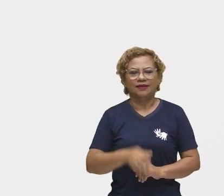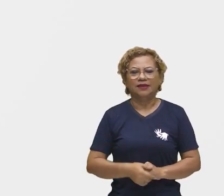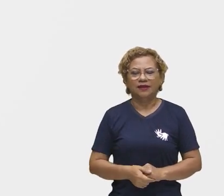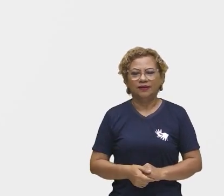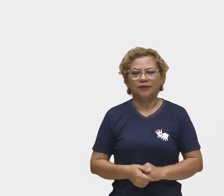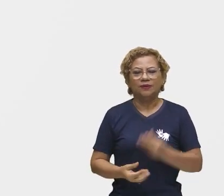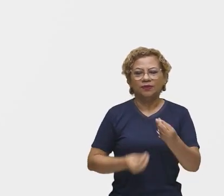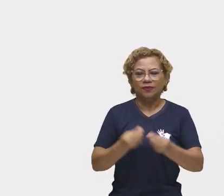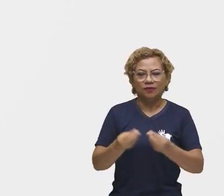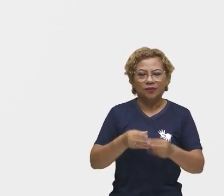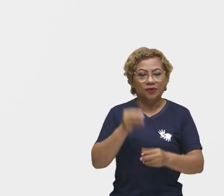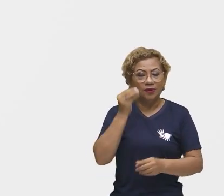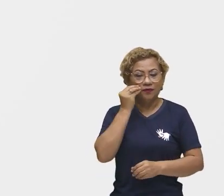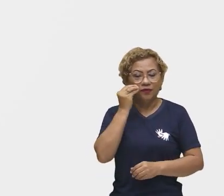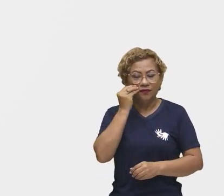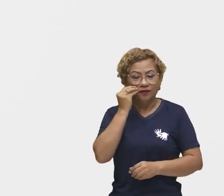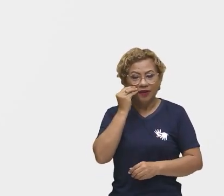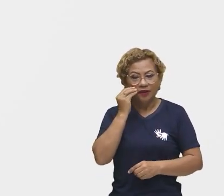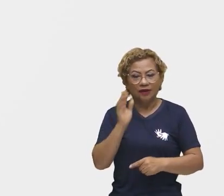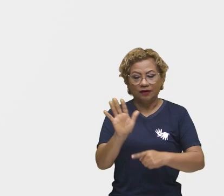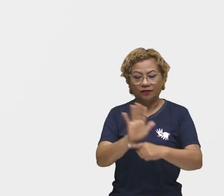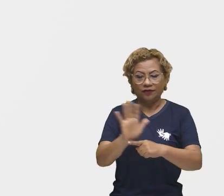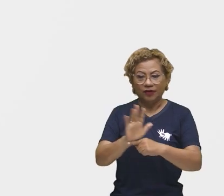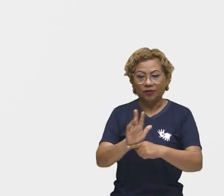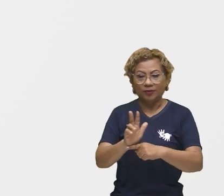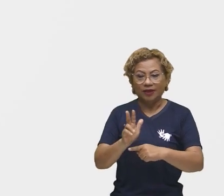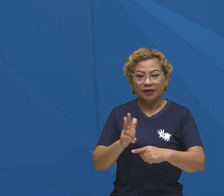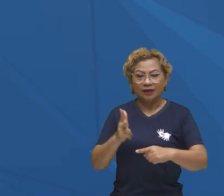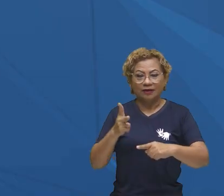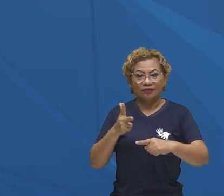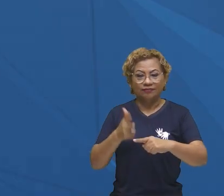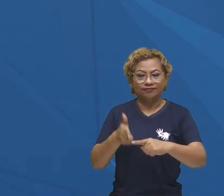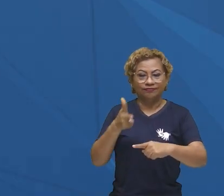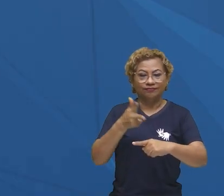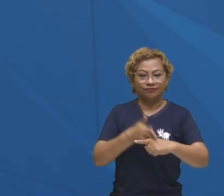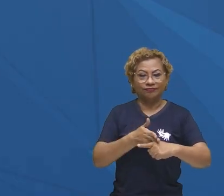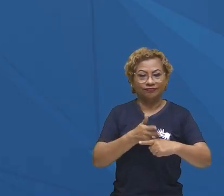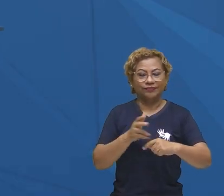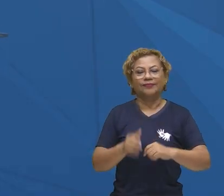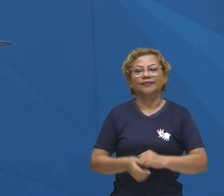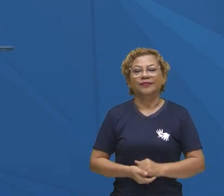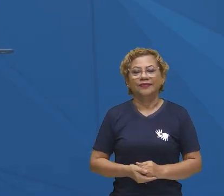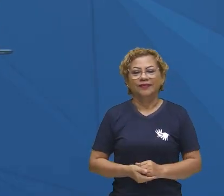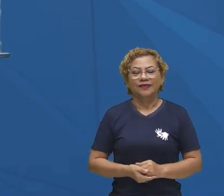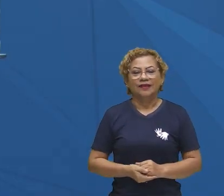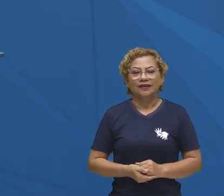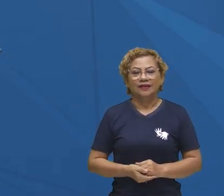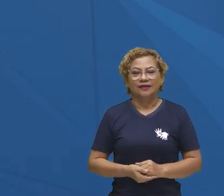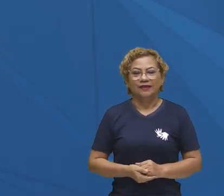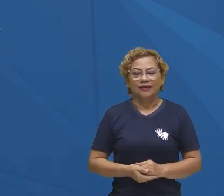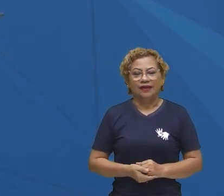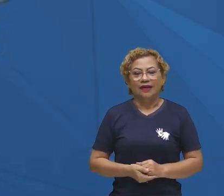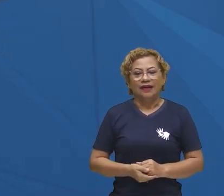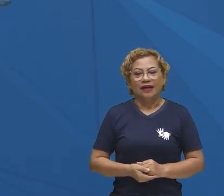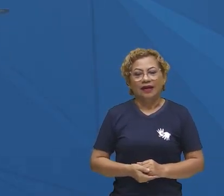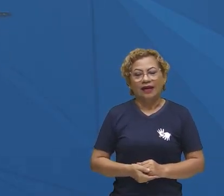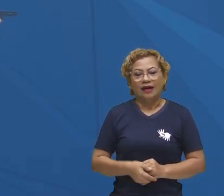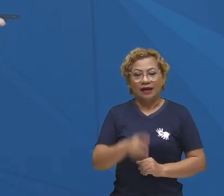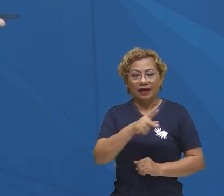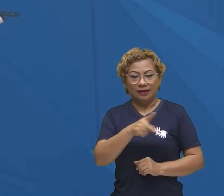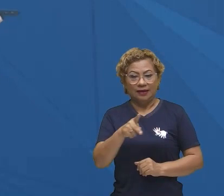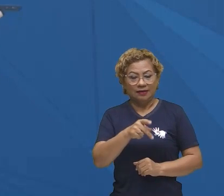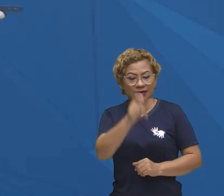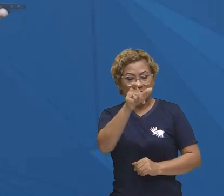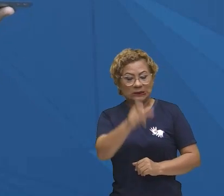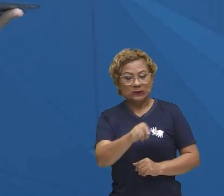assistir filmes e séries. Gente, olha só, eu sou da época que a gente ia para a locadora,